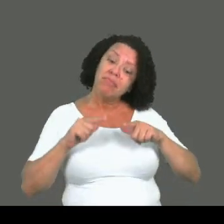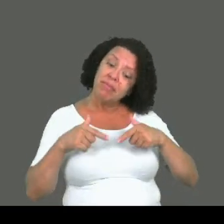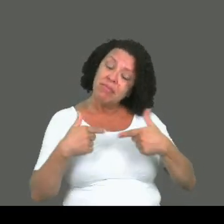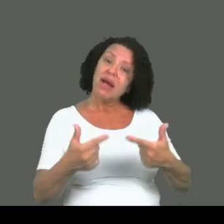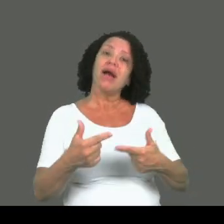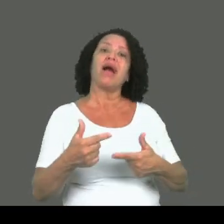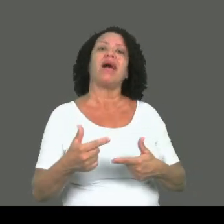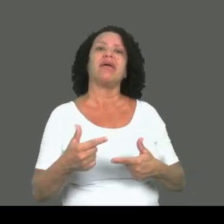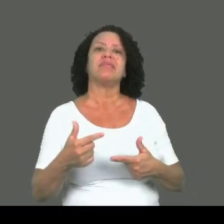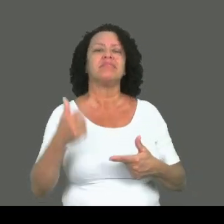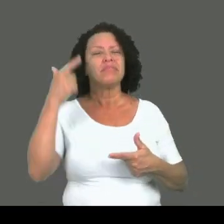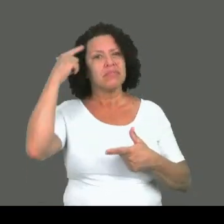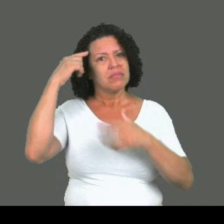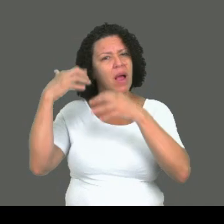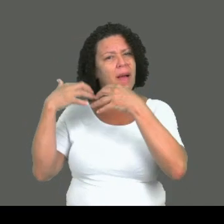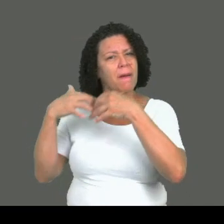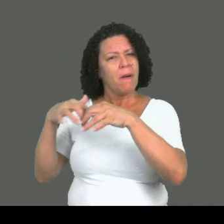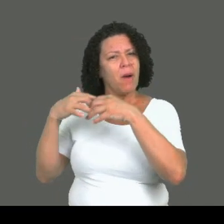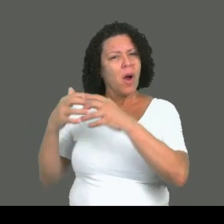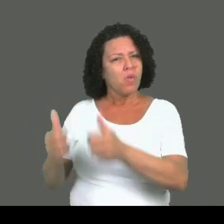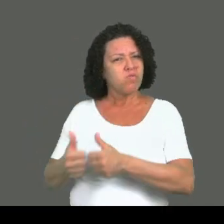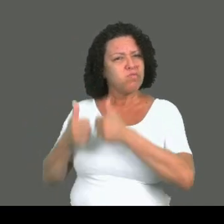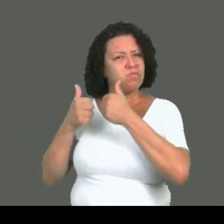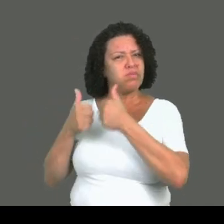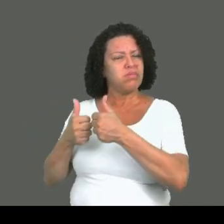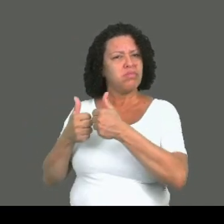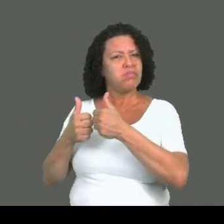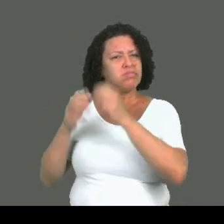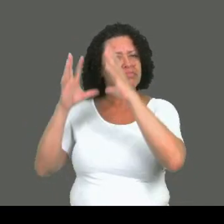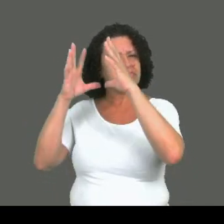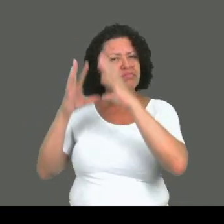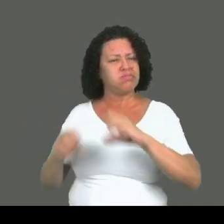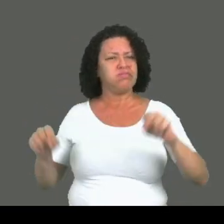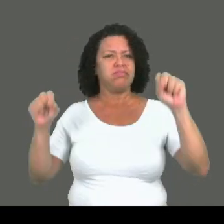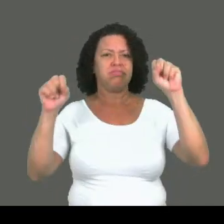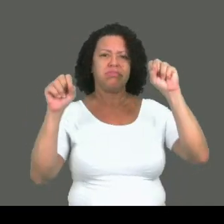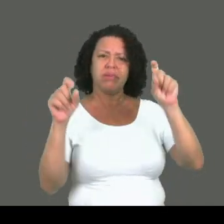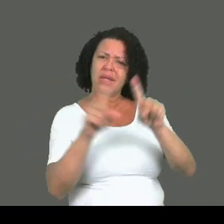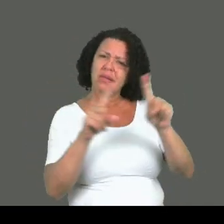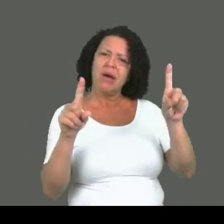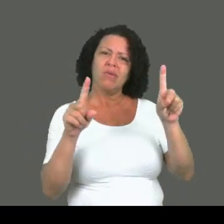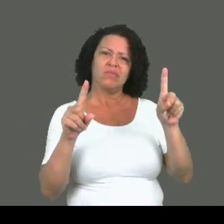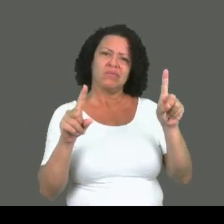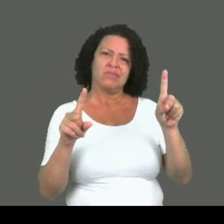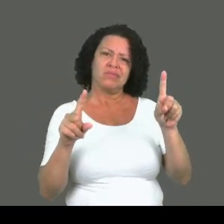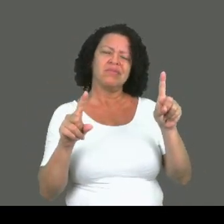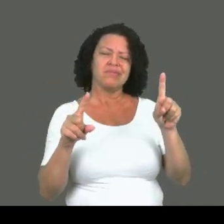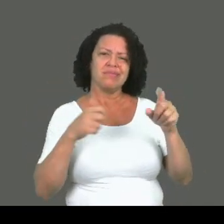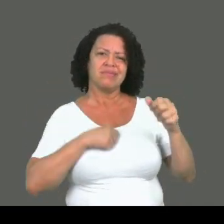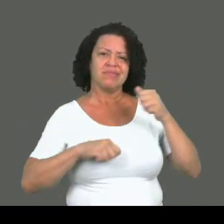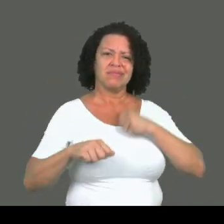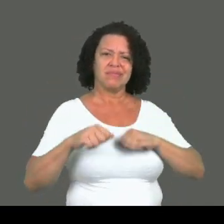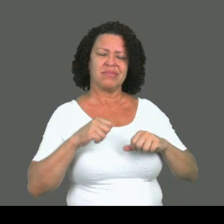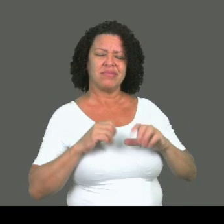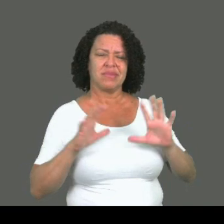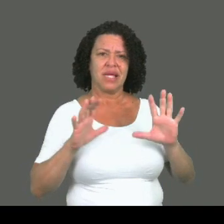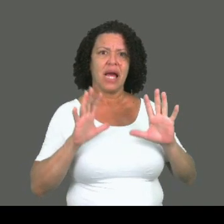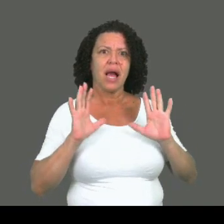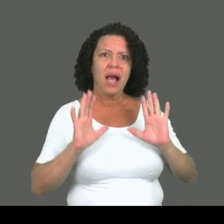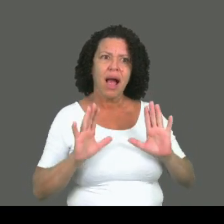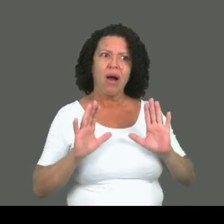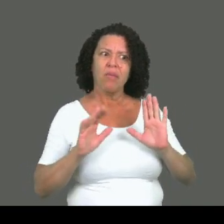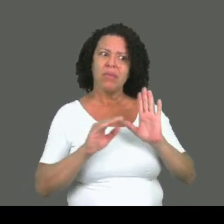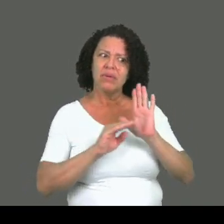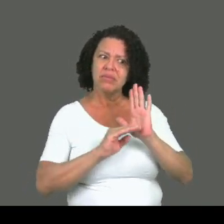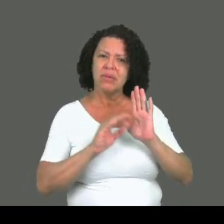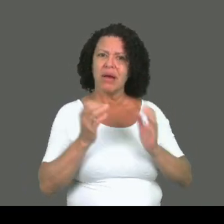nosso psique para que a gente não deixe nunca escapar essa ansiedade natural, para